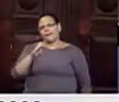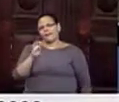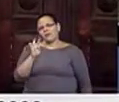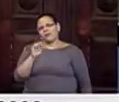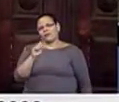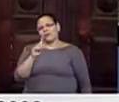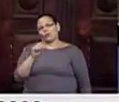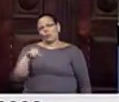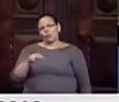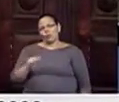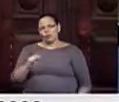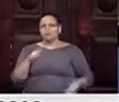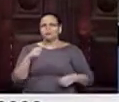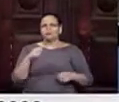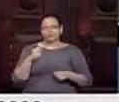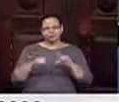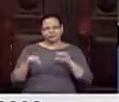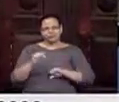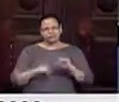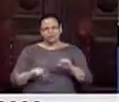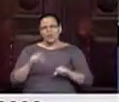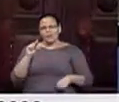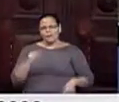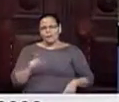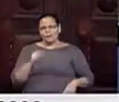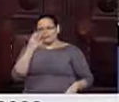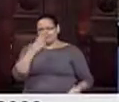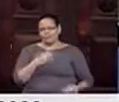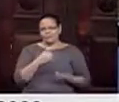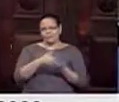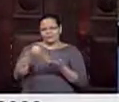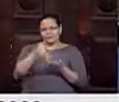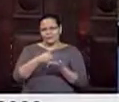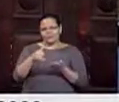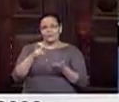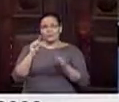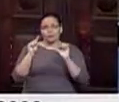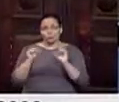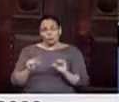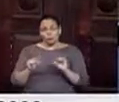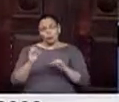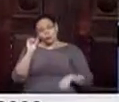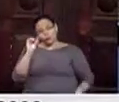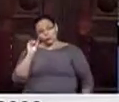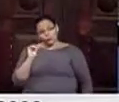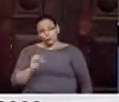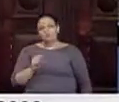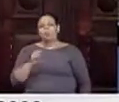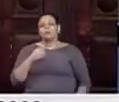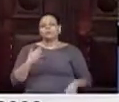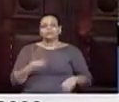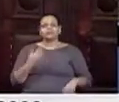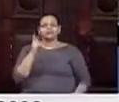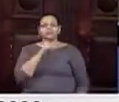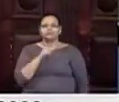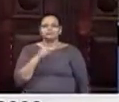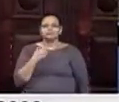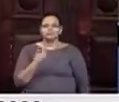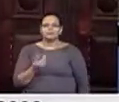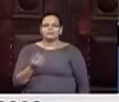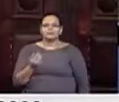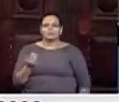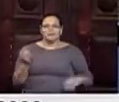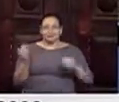menos grave que a cocaína mas já mostra a droga mas é usada no sentido de ir reduzindo progressivamente a contaminação ea